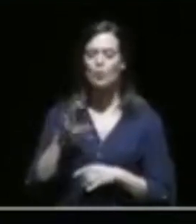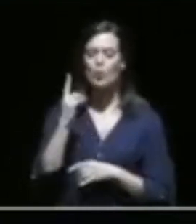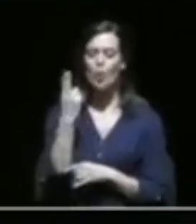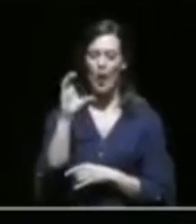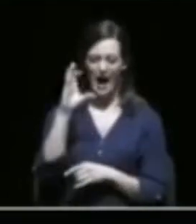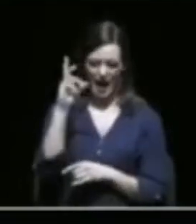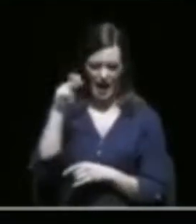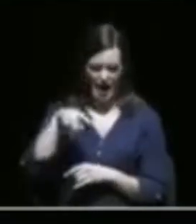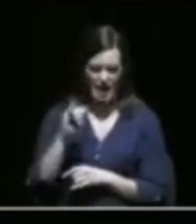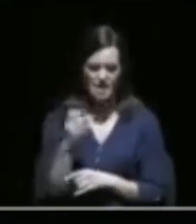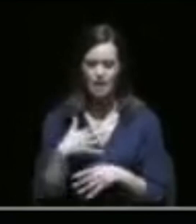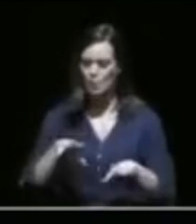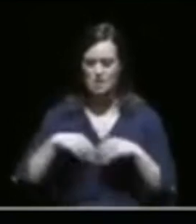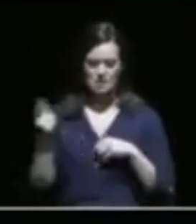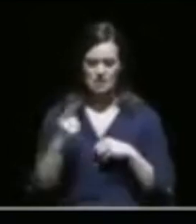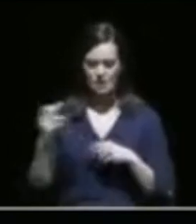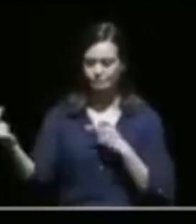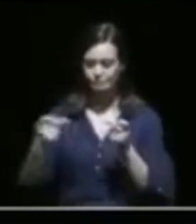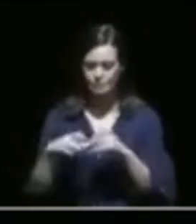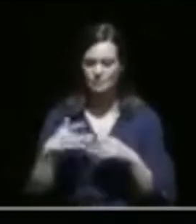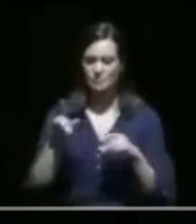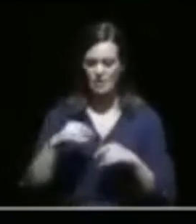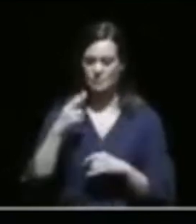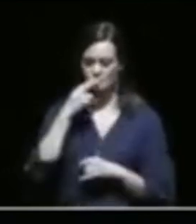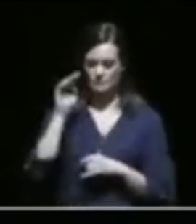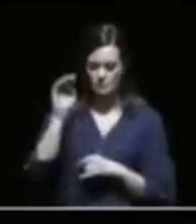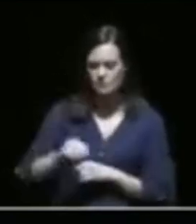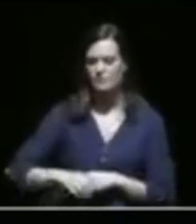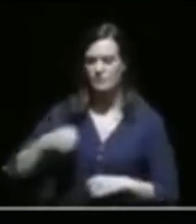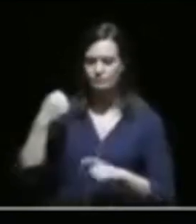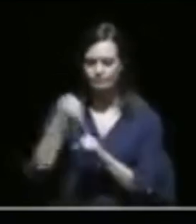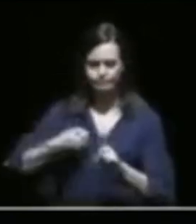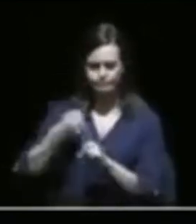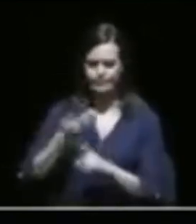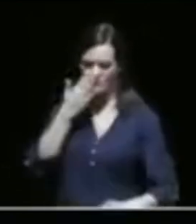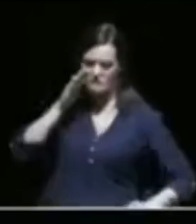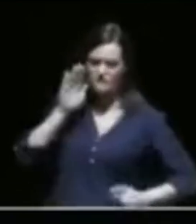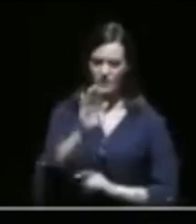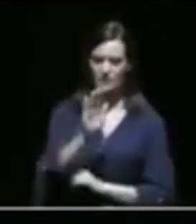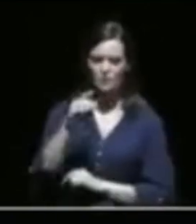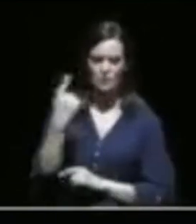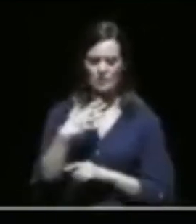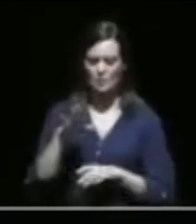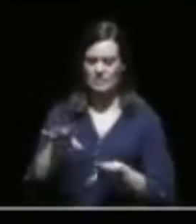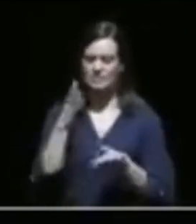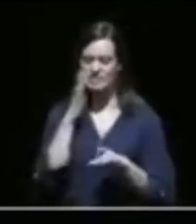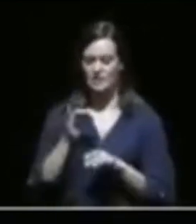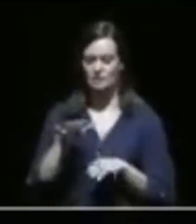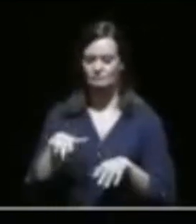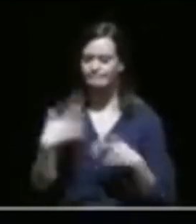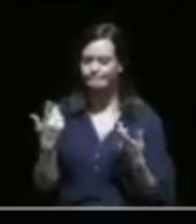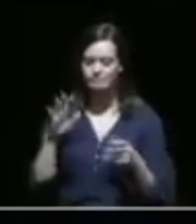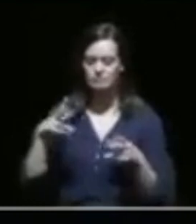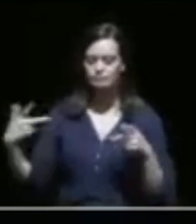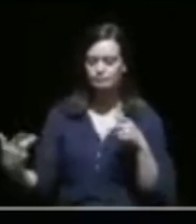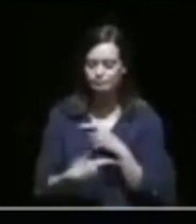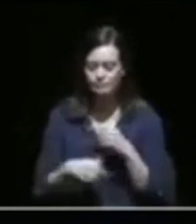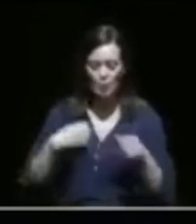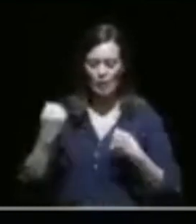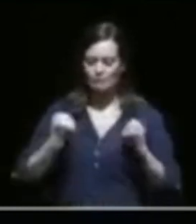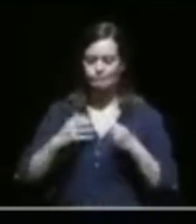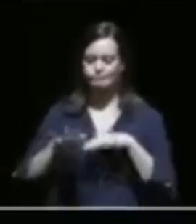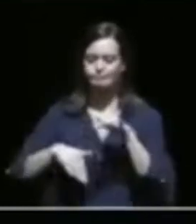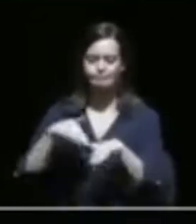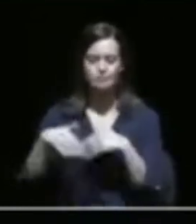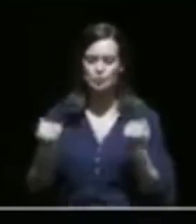aos kolhozes e aos gulag, recusavam-se a ser soviéticos e fizeram frente ao Partido Comunista que tentava cortar-lhes as raízes, a sua identidade como um povo